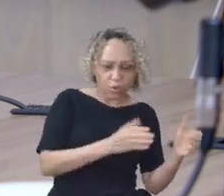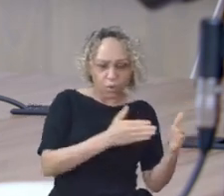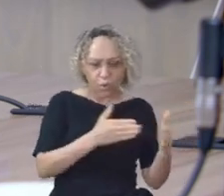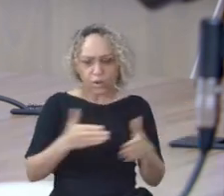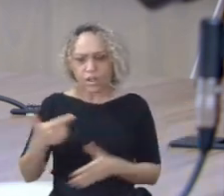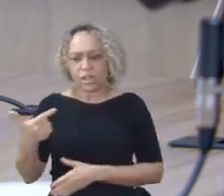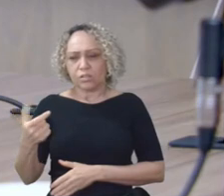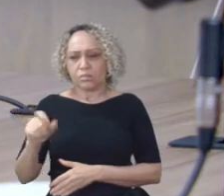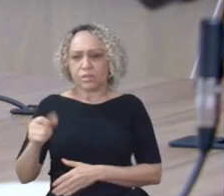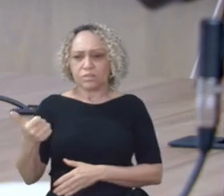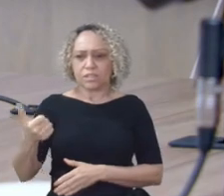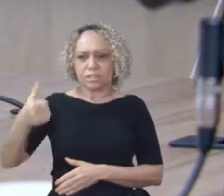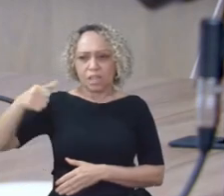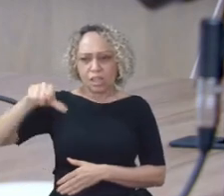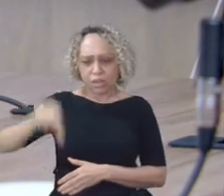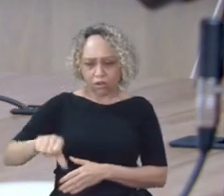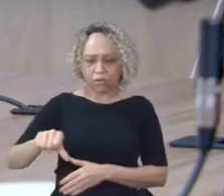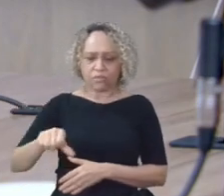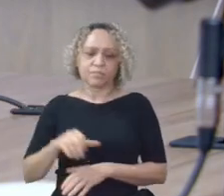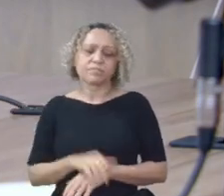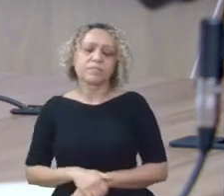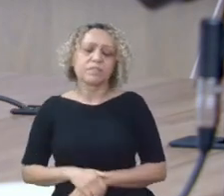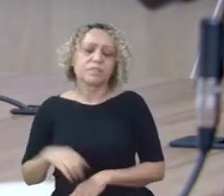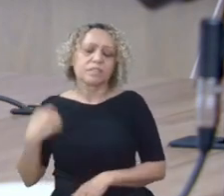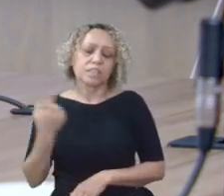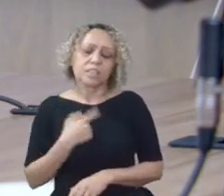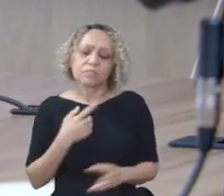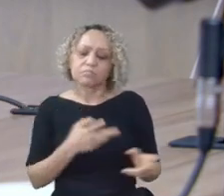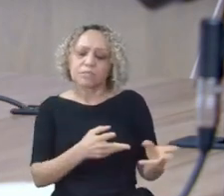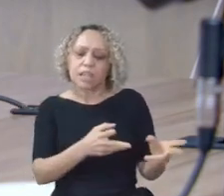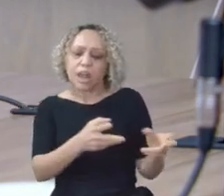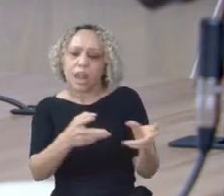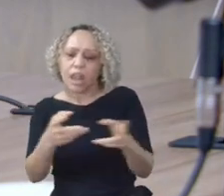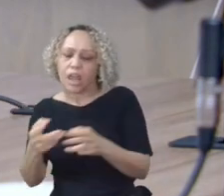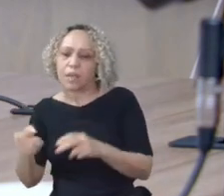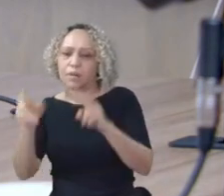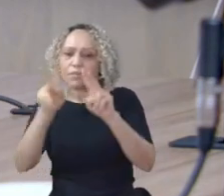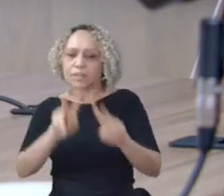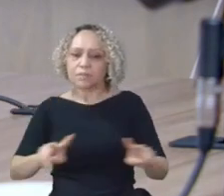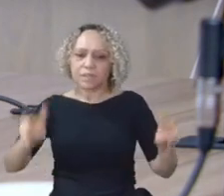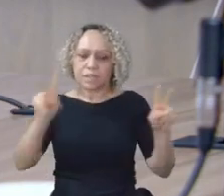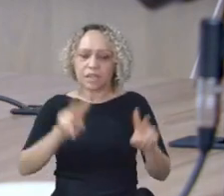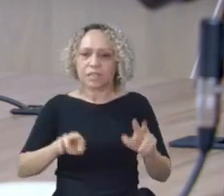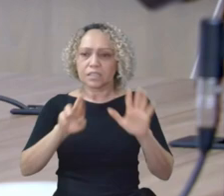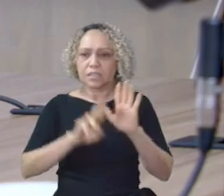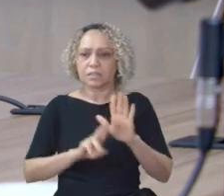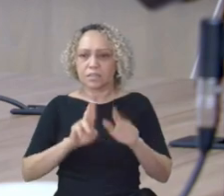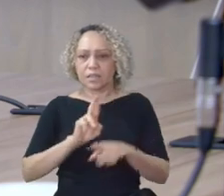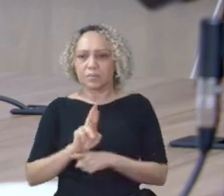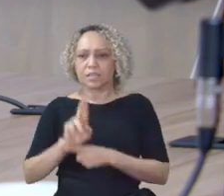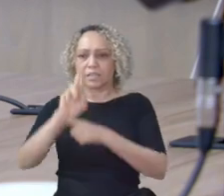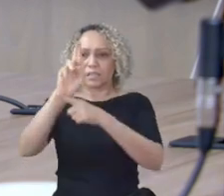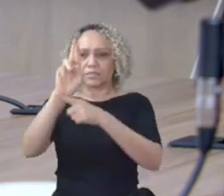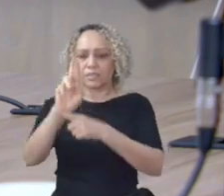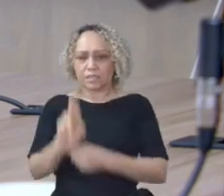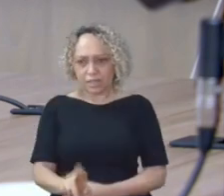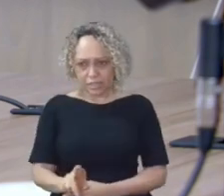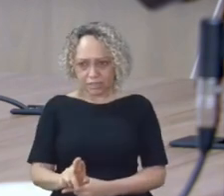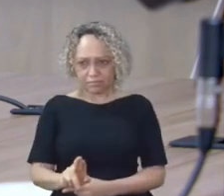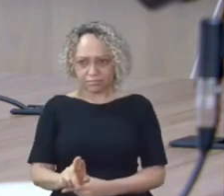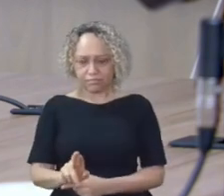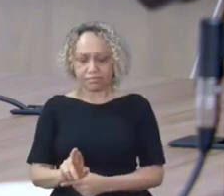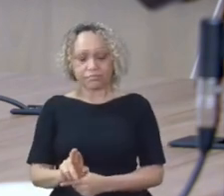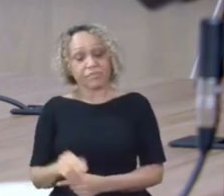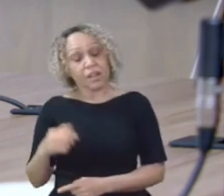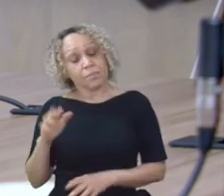o valor também da visibilidade e da representatividade. Porque quando eu cheguei lá, tava fazendo